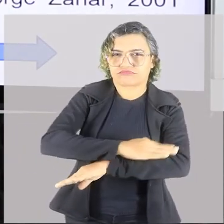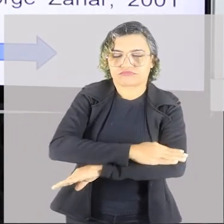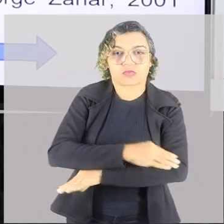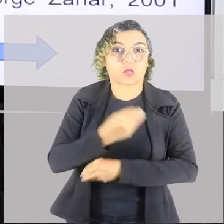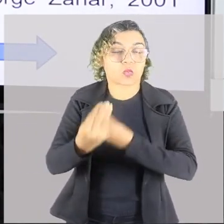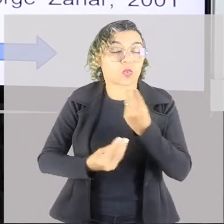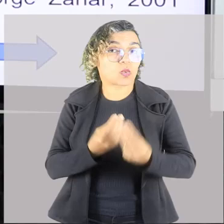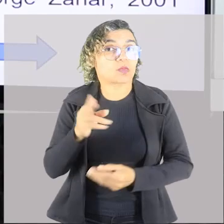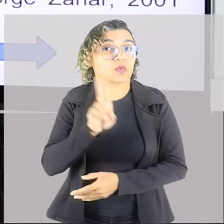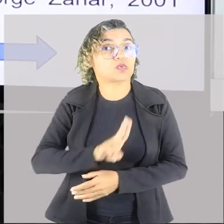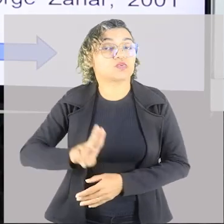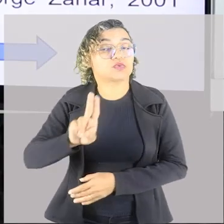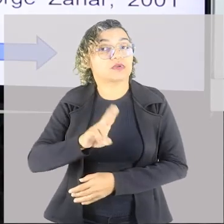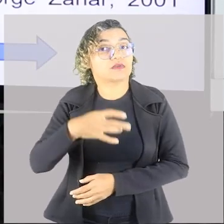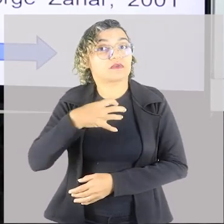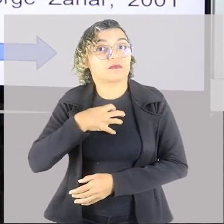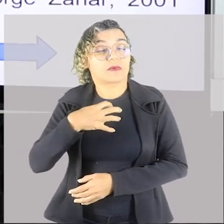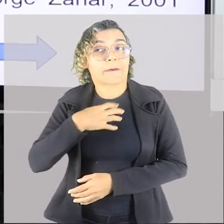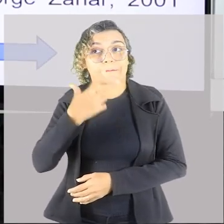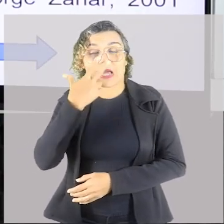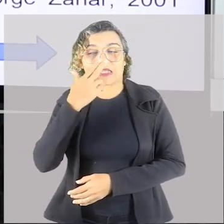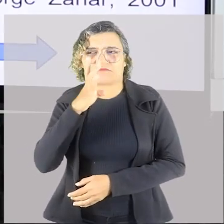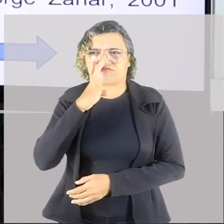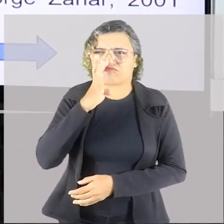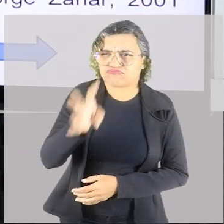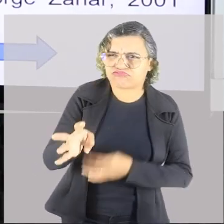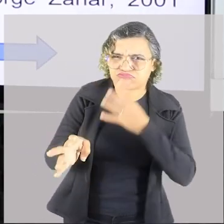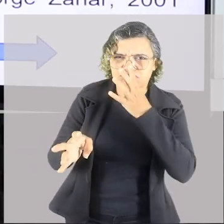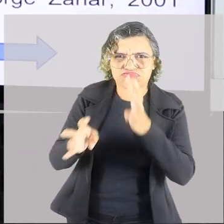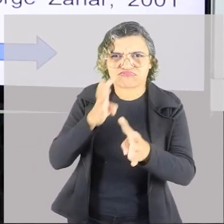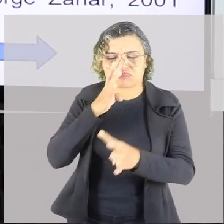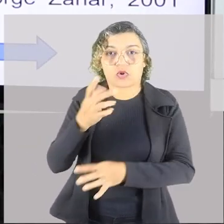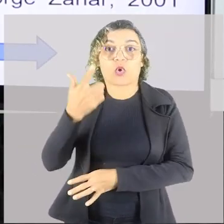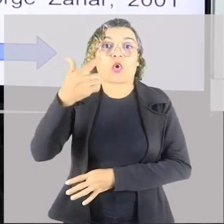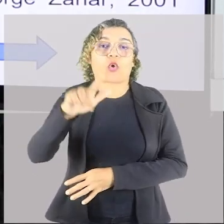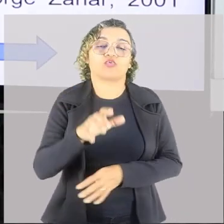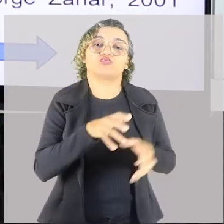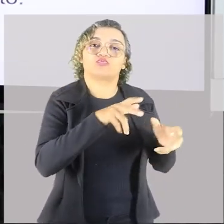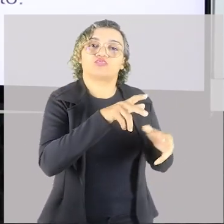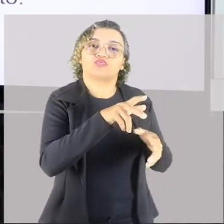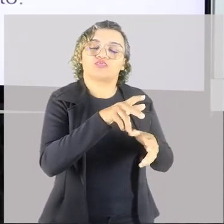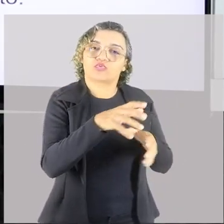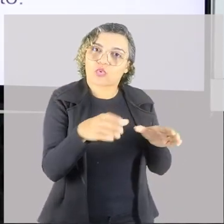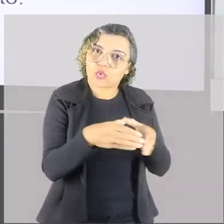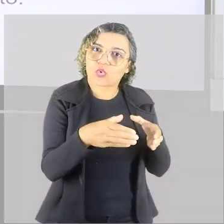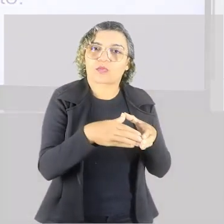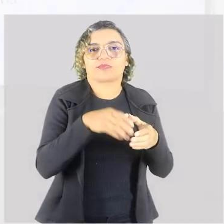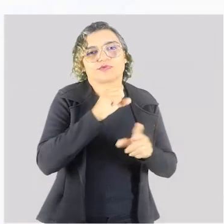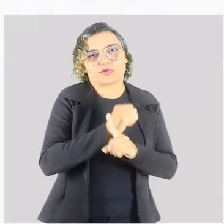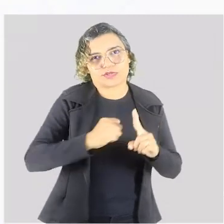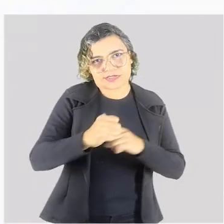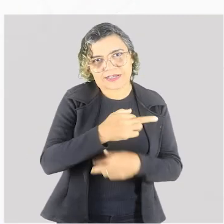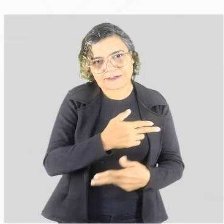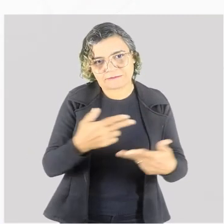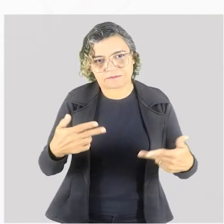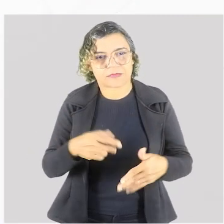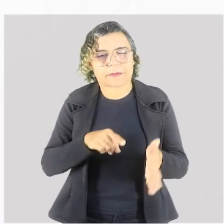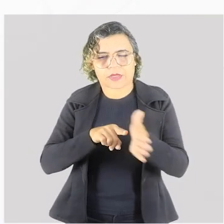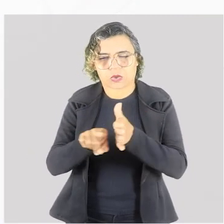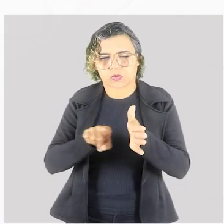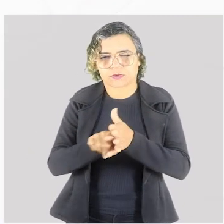isso é usado de maneira ofensiva, pejorativa por outros grupos sociais. Vamos para a